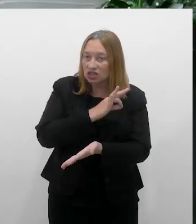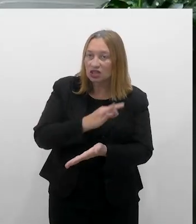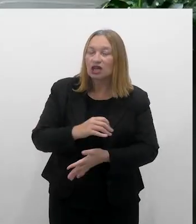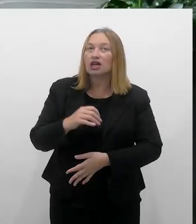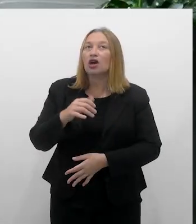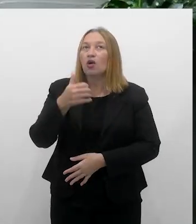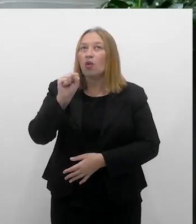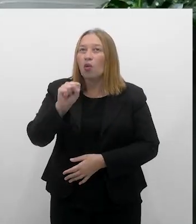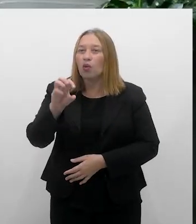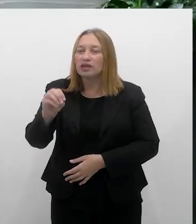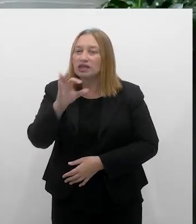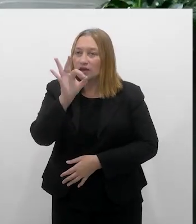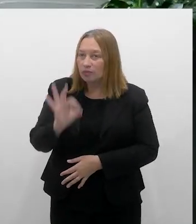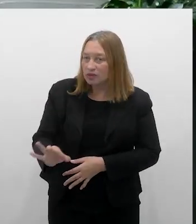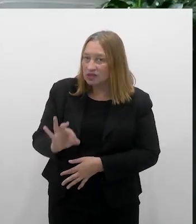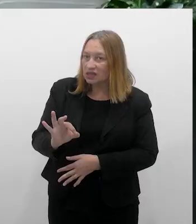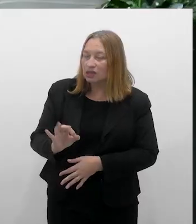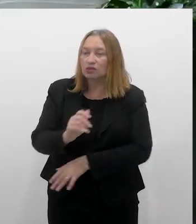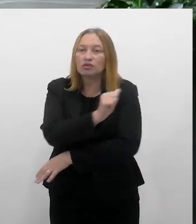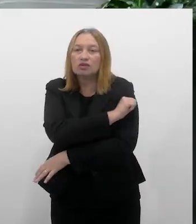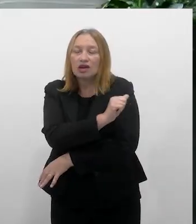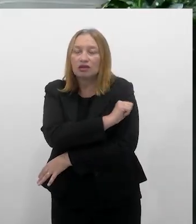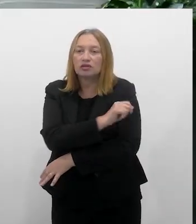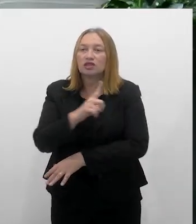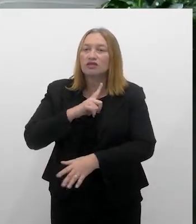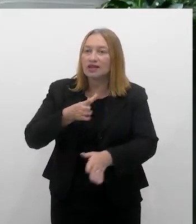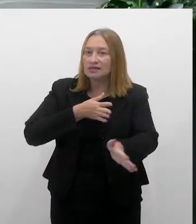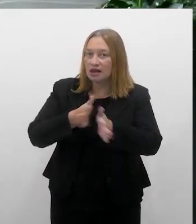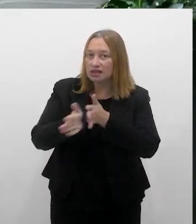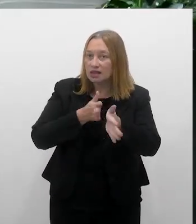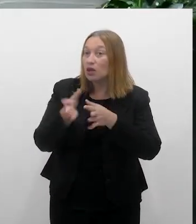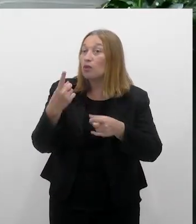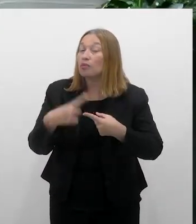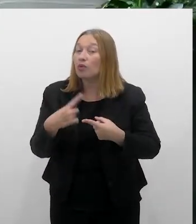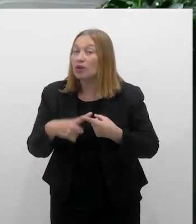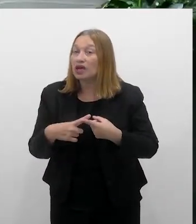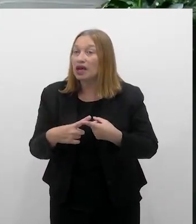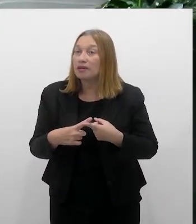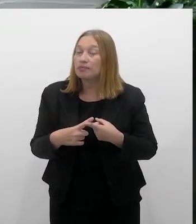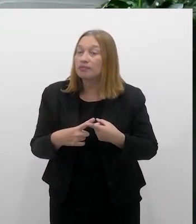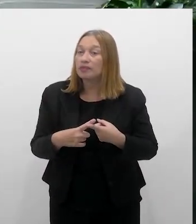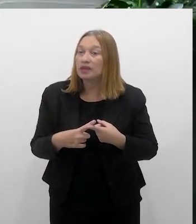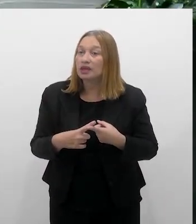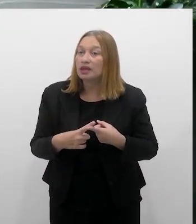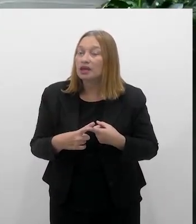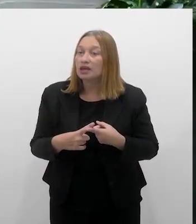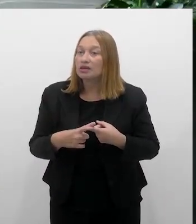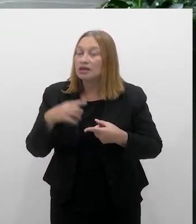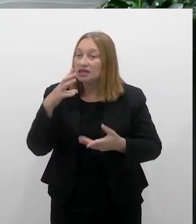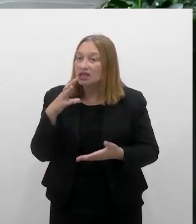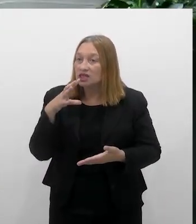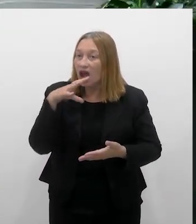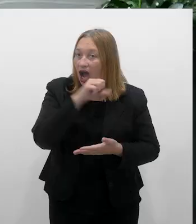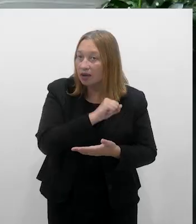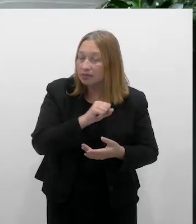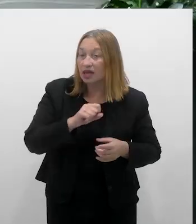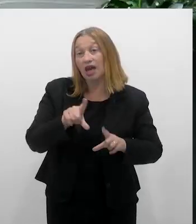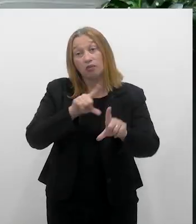Nós garantimos que 80% dos estudantes tivessem acesso, porque, apesar de